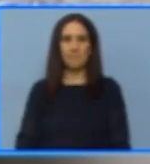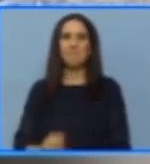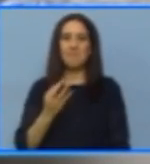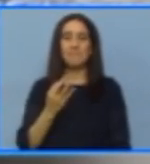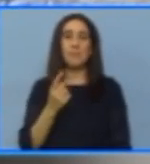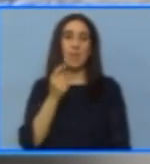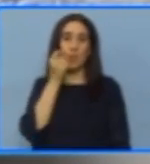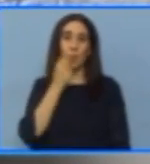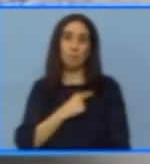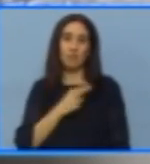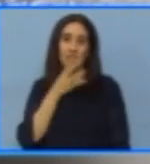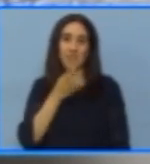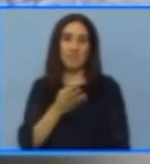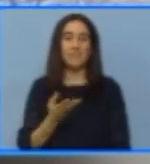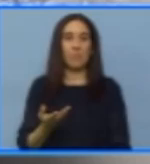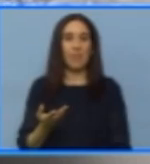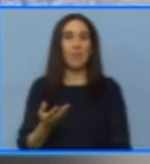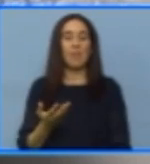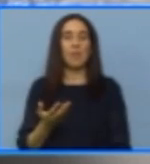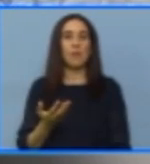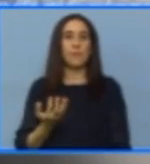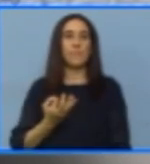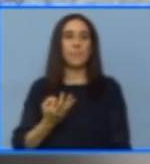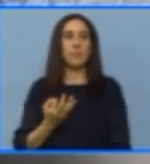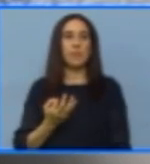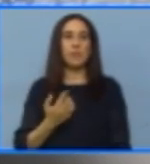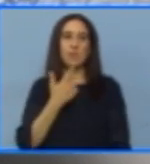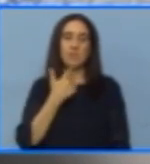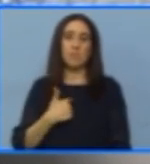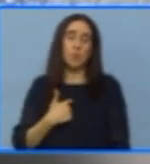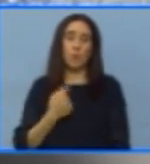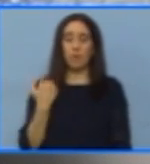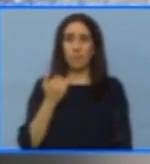já estava a dizer. Tanto disseram-nos, e que eu disse também há